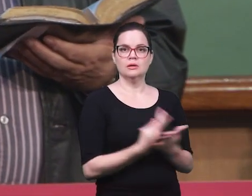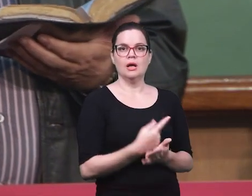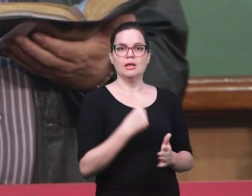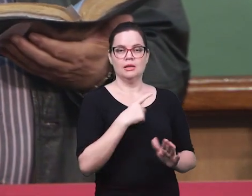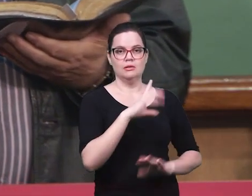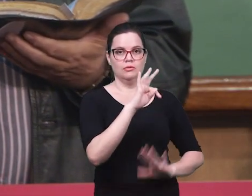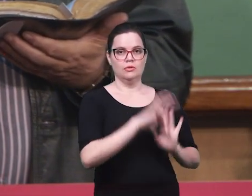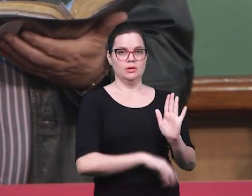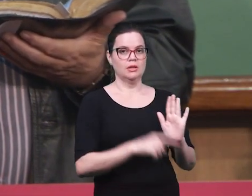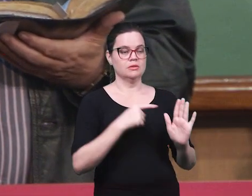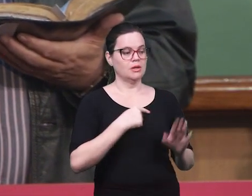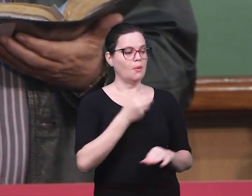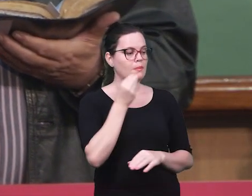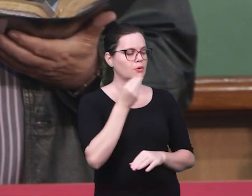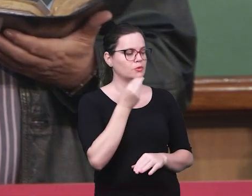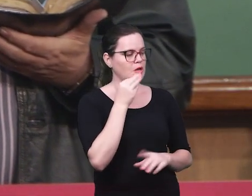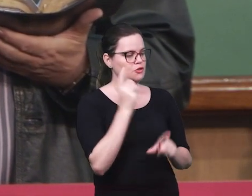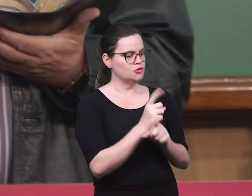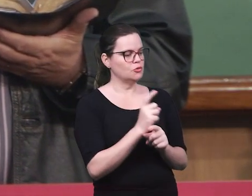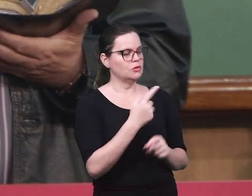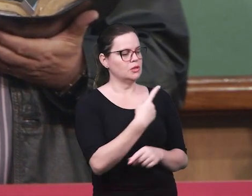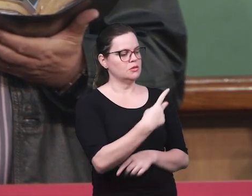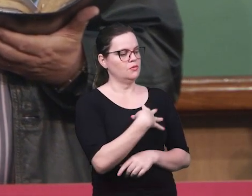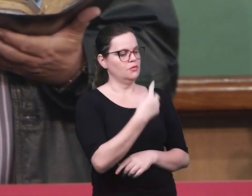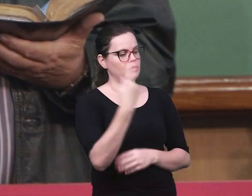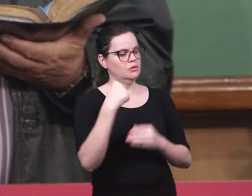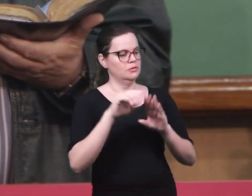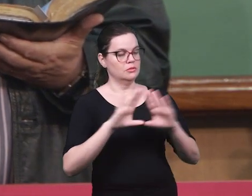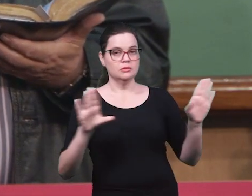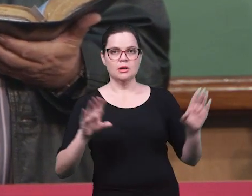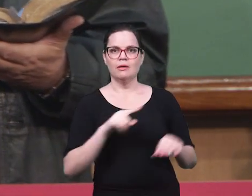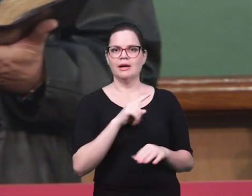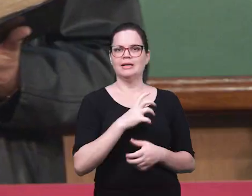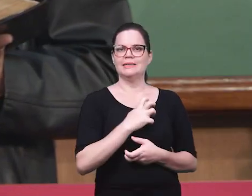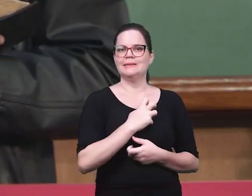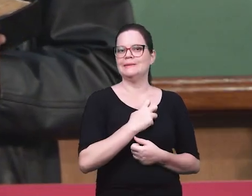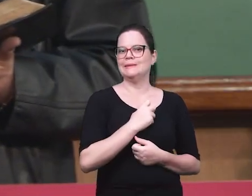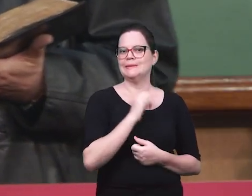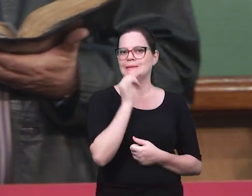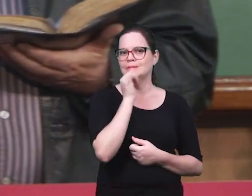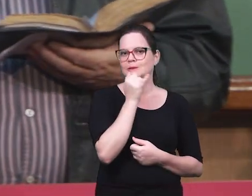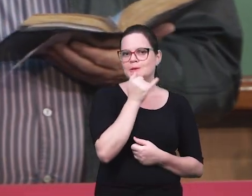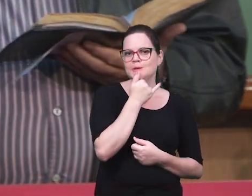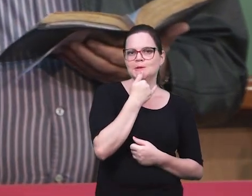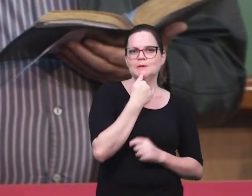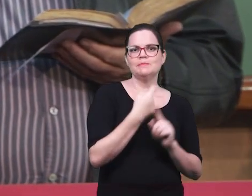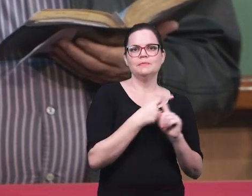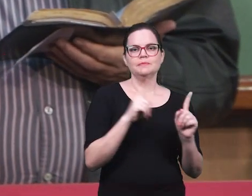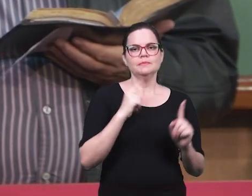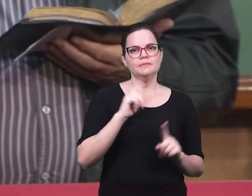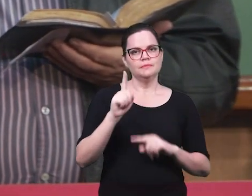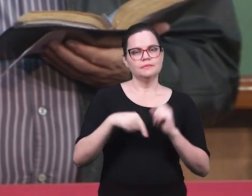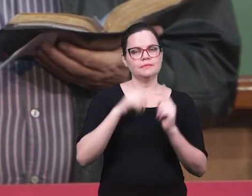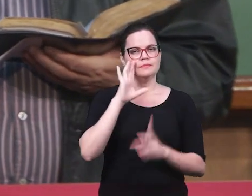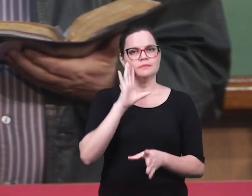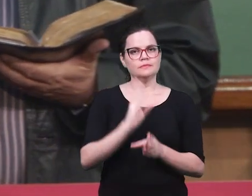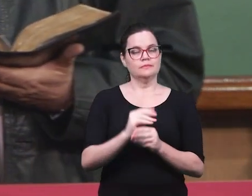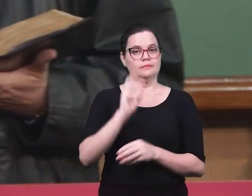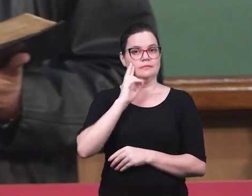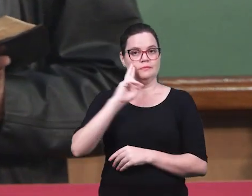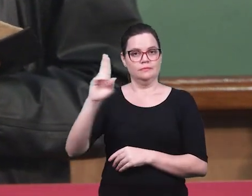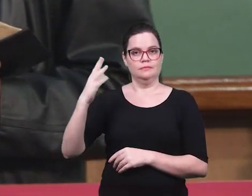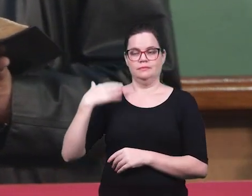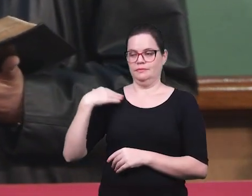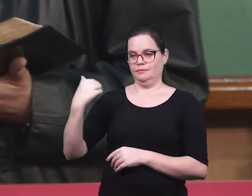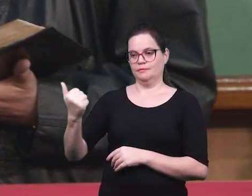na eternidade. Aquela mulher, ela precisou ter uma experiência amarga para ela descobrir que Deus tinha um chamado para ela. Então,